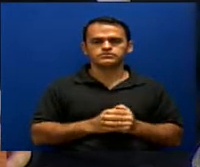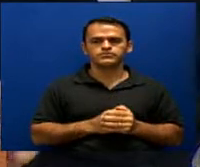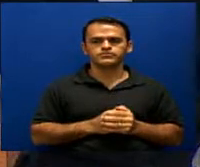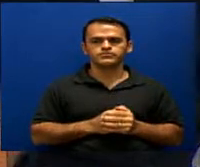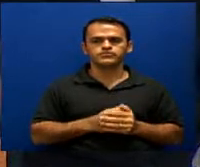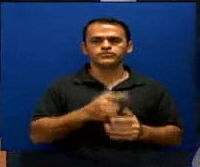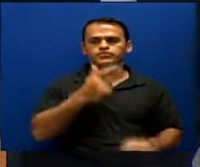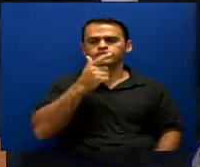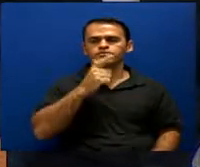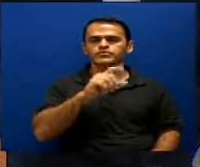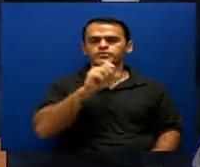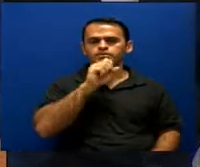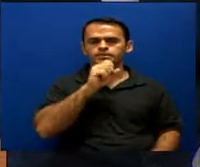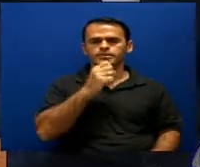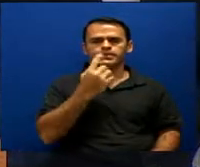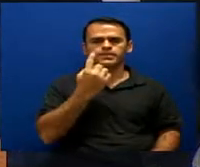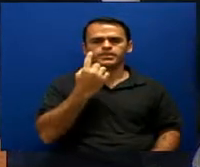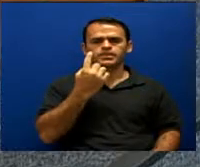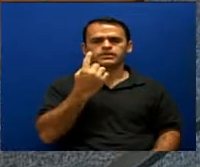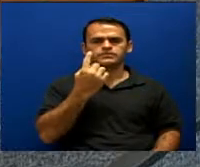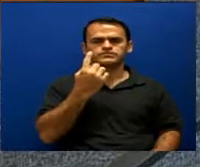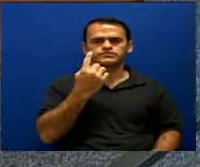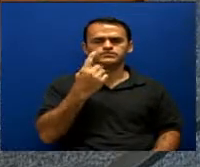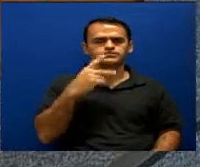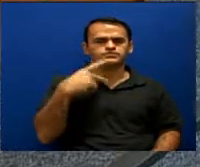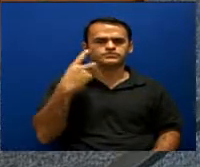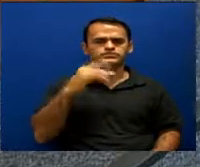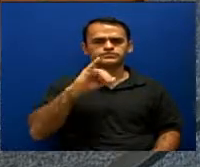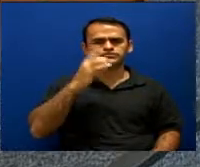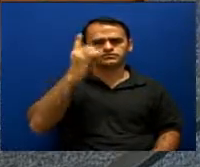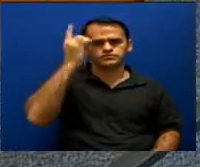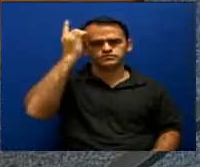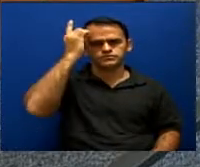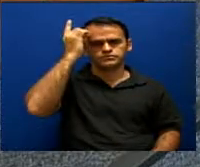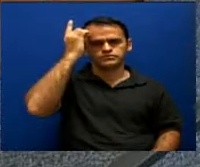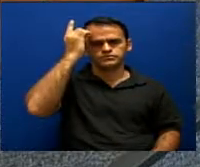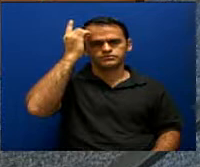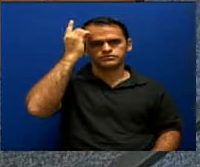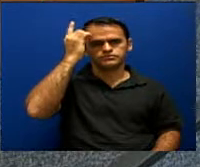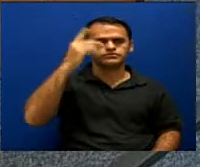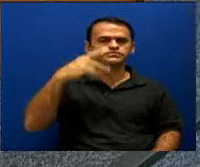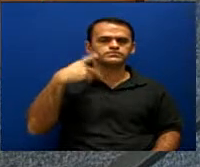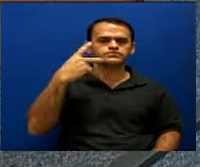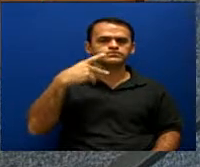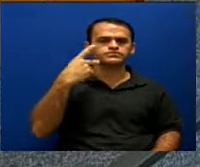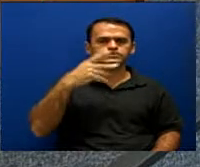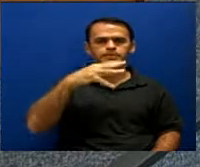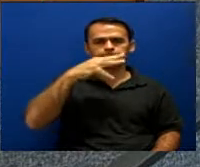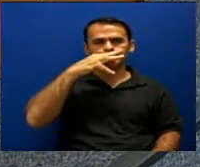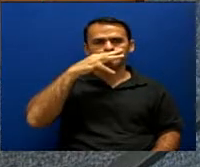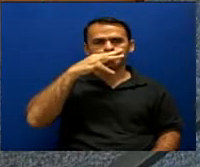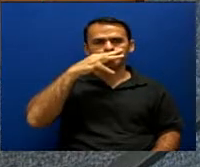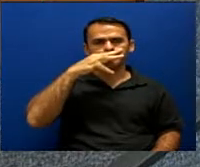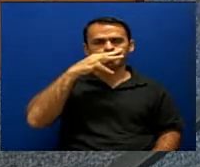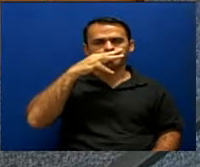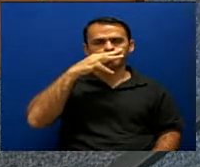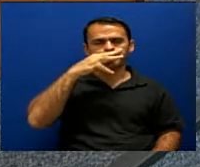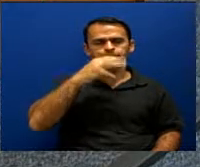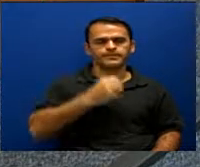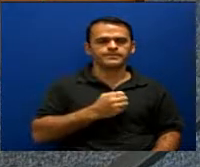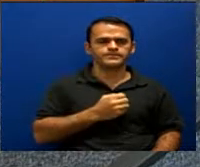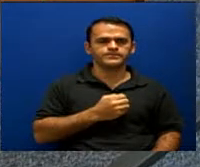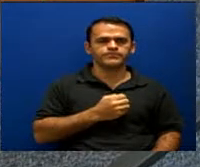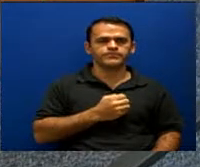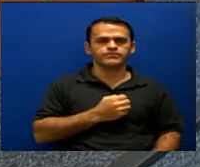Luiz Santos. Só tenho uma, vereador Donizete, vereador Martinez e